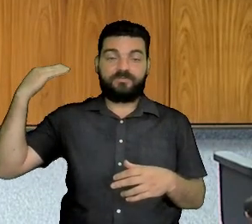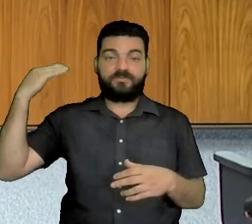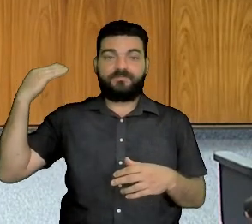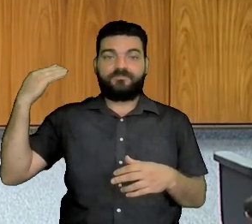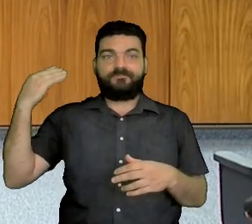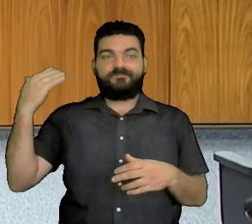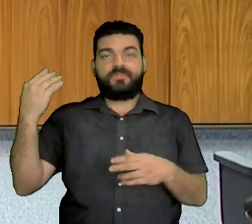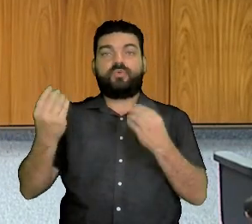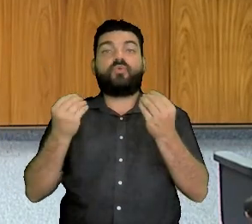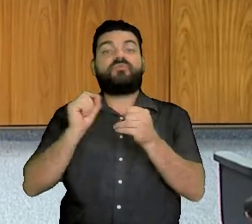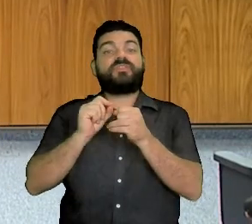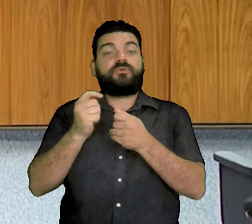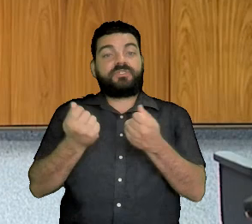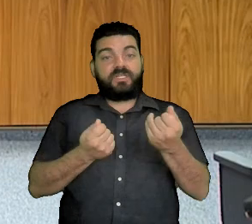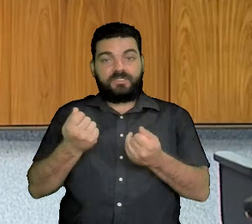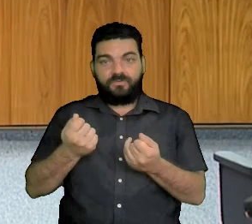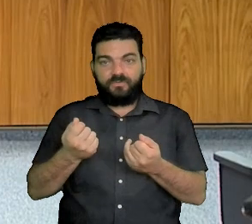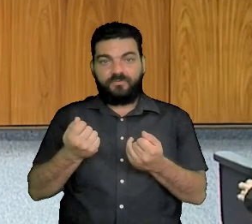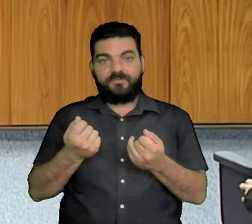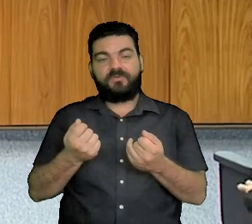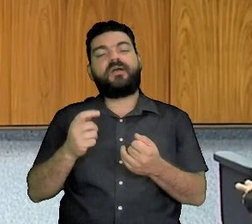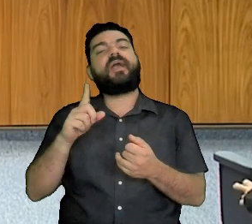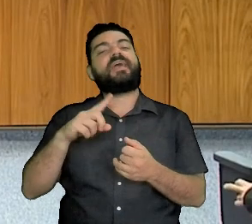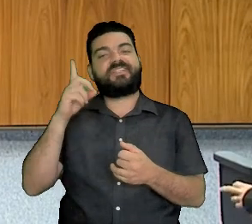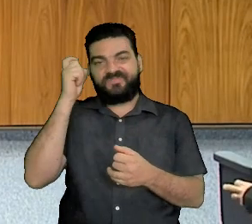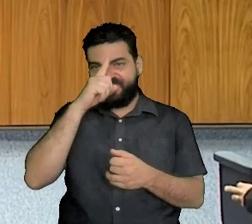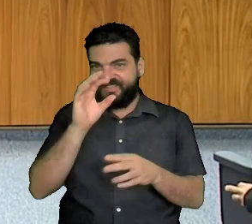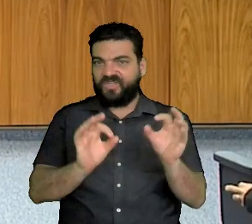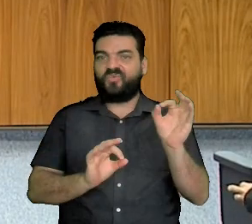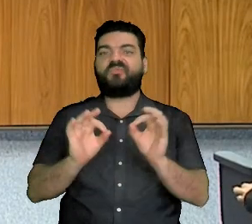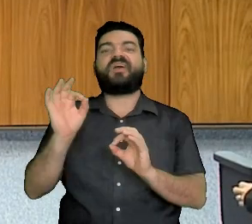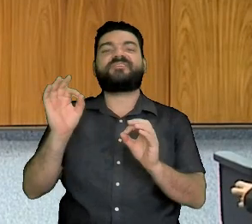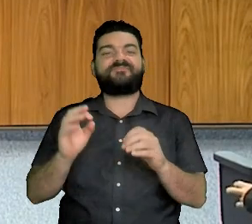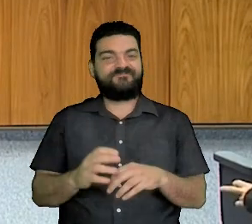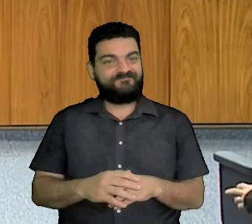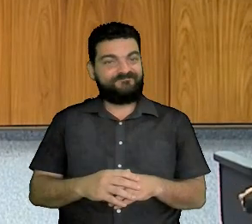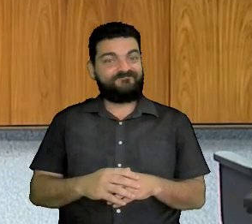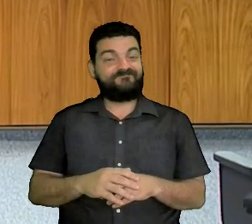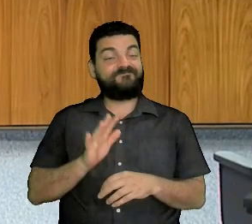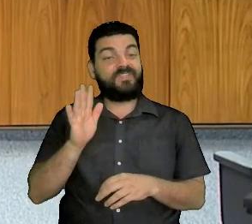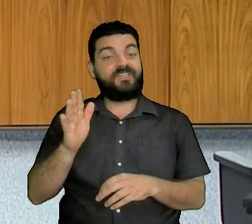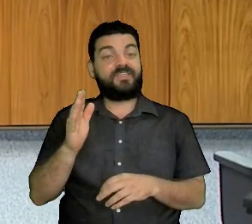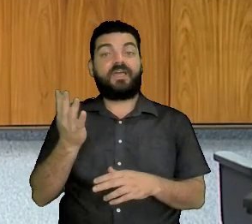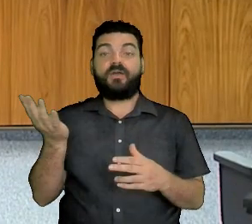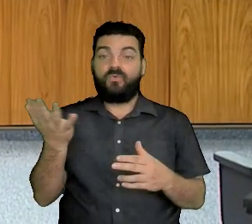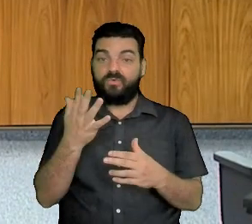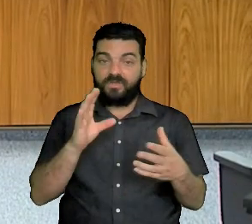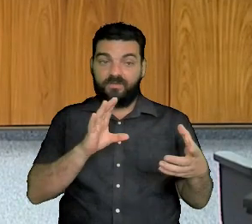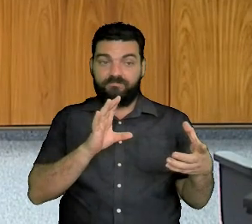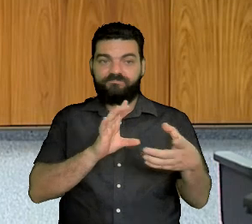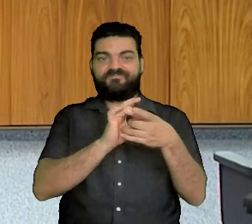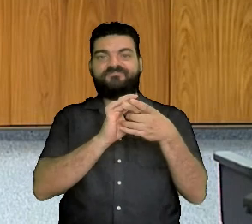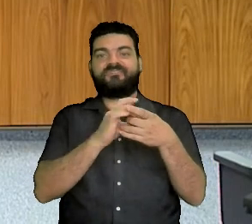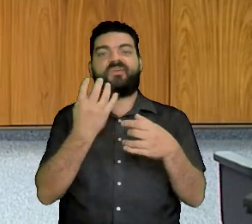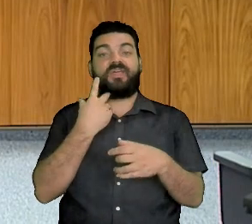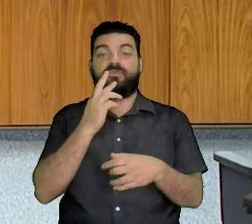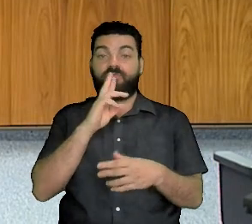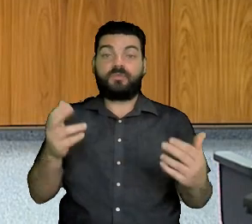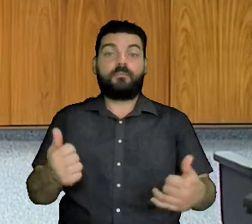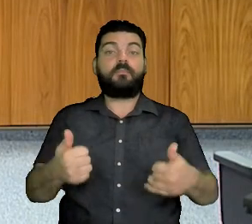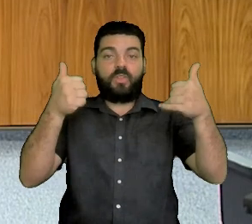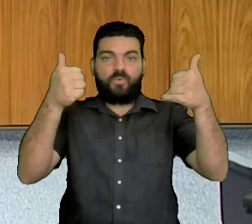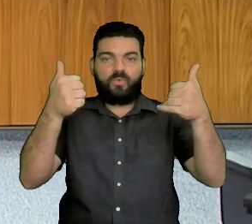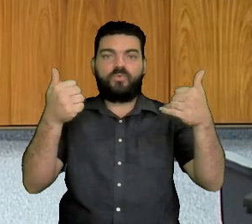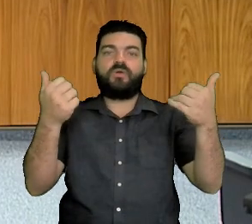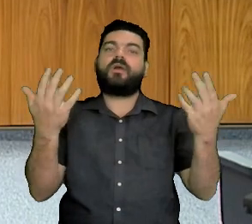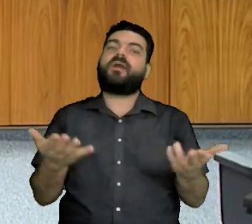de conciliação, a dificuldade que sempre tivemos foi obter bons resultados frente aos entes